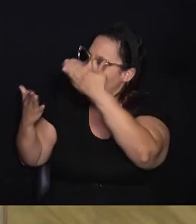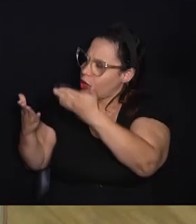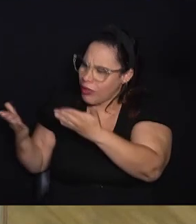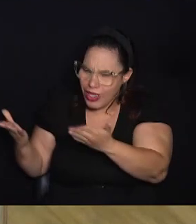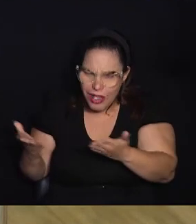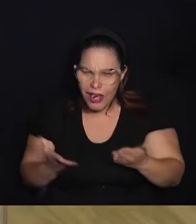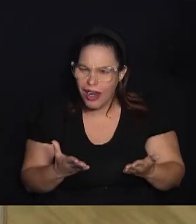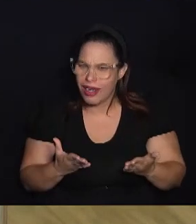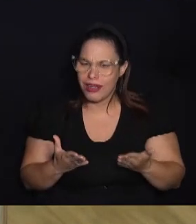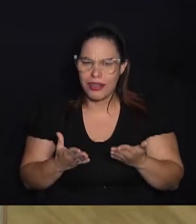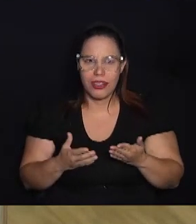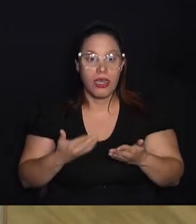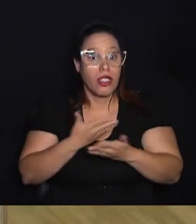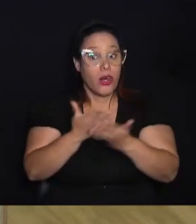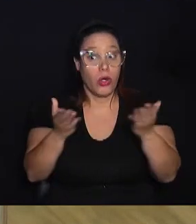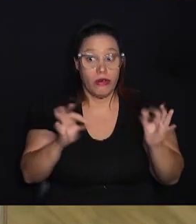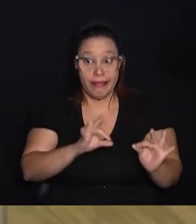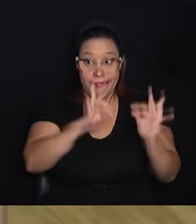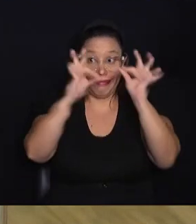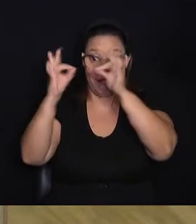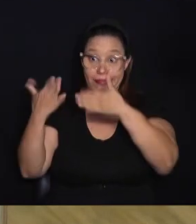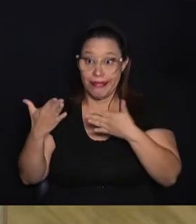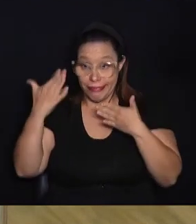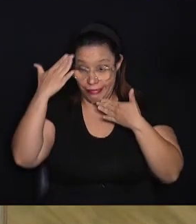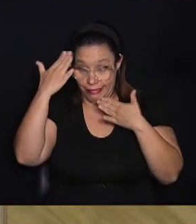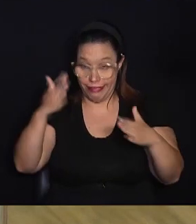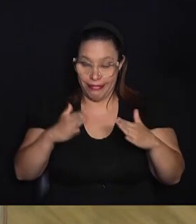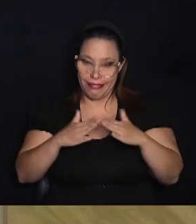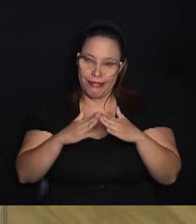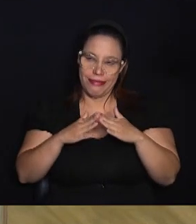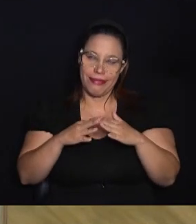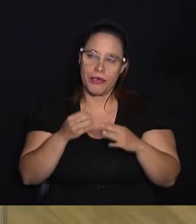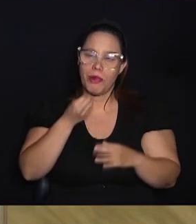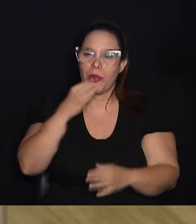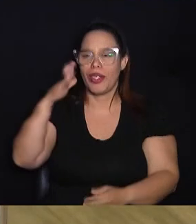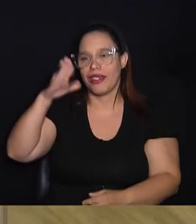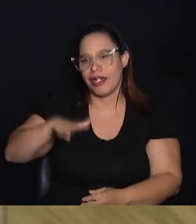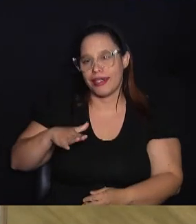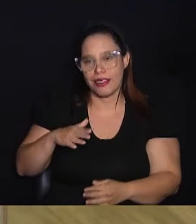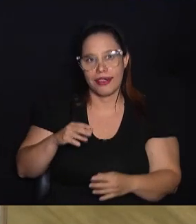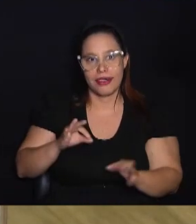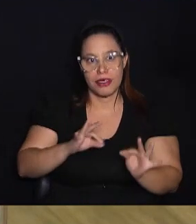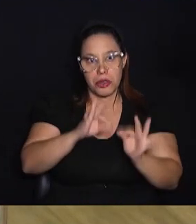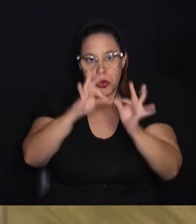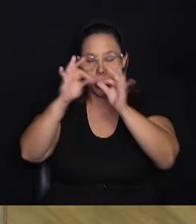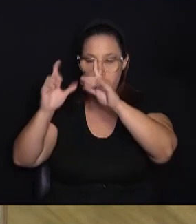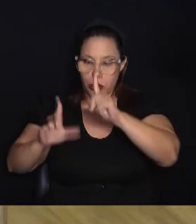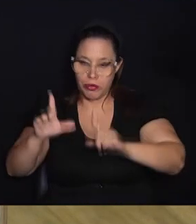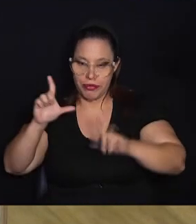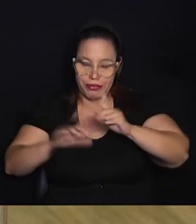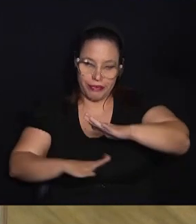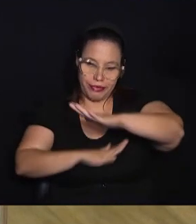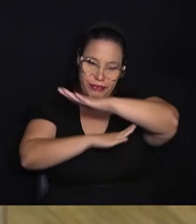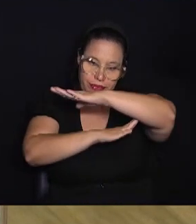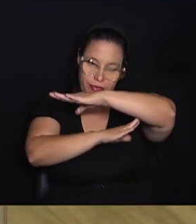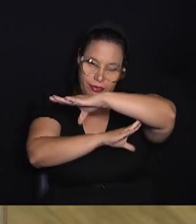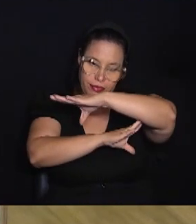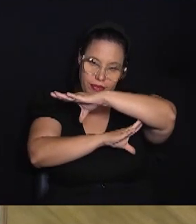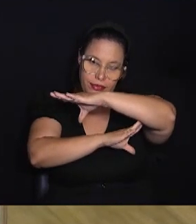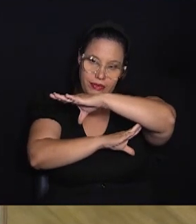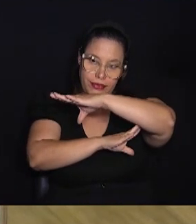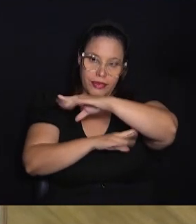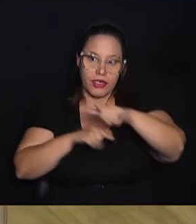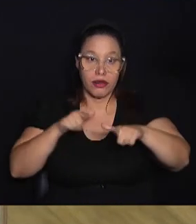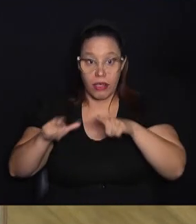muito obrigada você aí de casa muito obrigada ten uma excelente tarde Continue com a gente aqui na TV Câmara Campinas pessoal que tá aqui com a gente